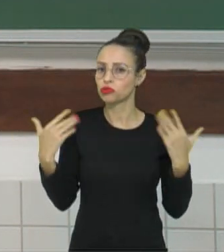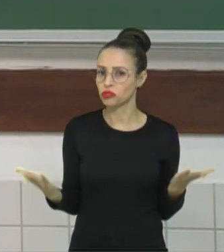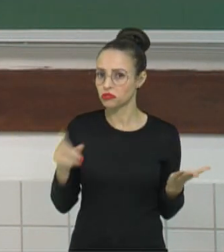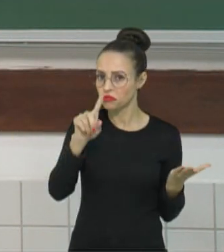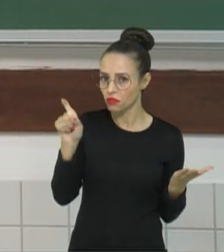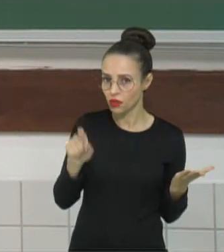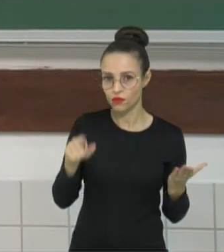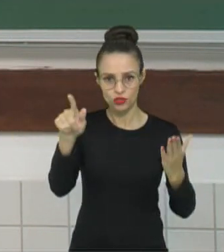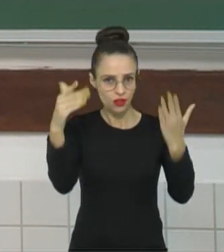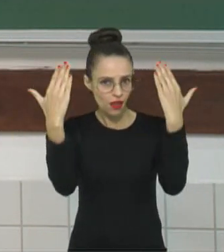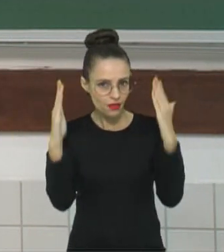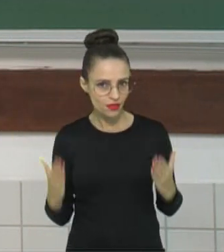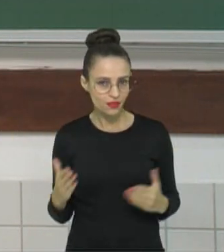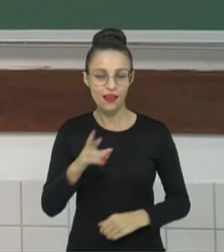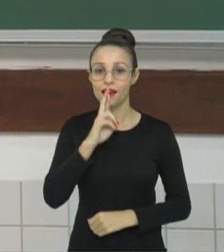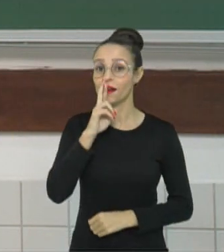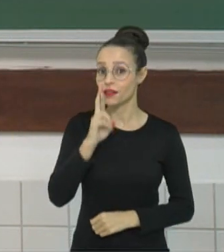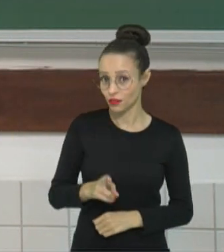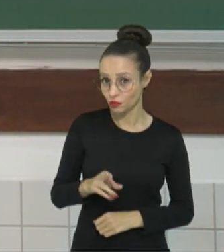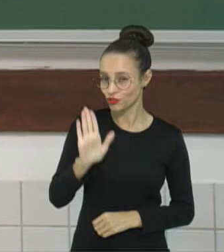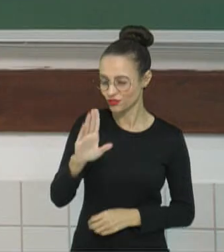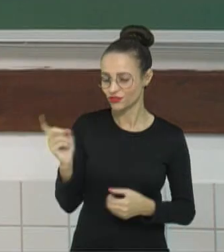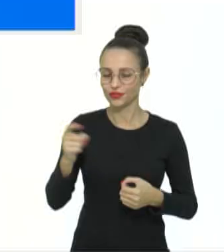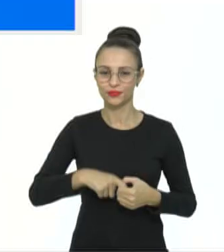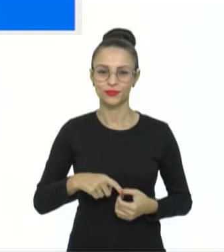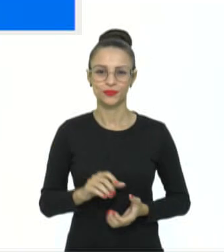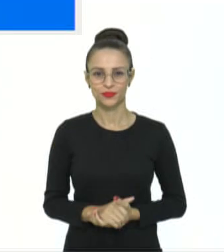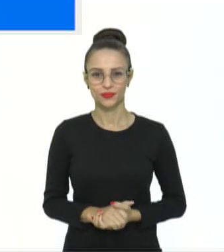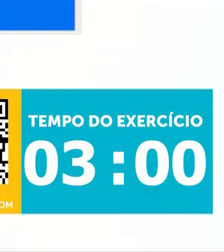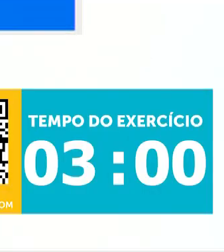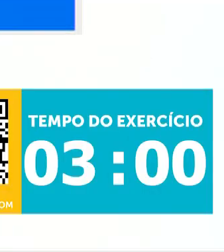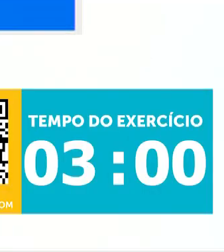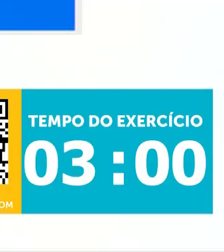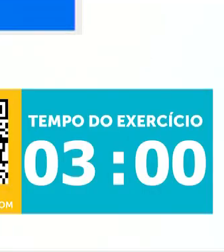para você analisar o anúncio, responder no seu caderno e eu já volto.